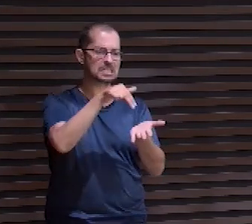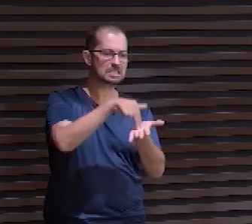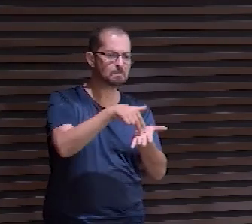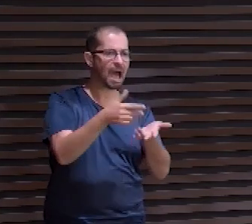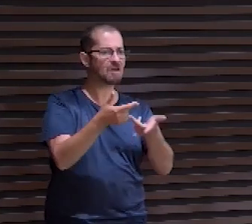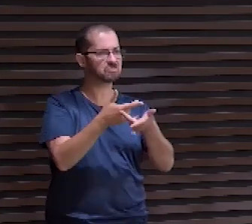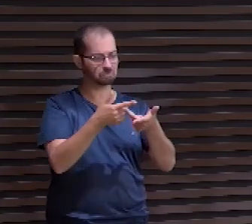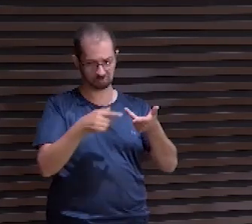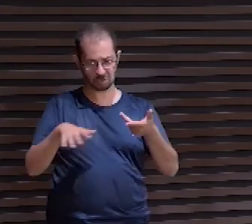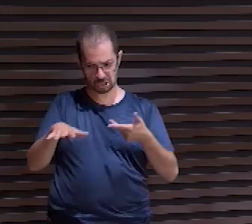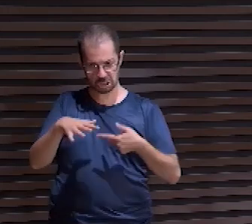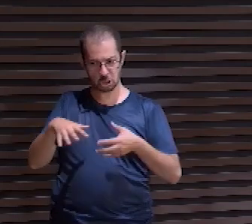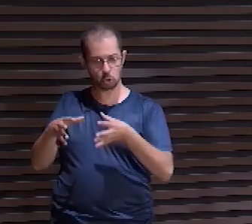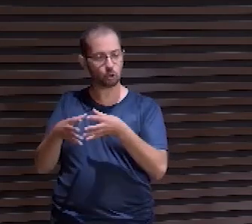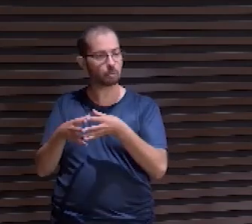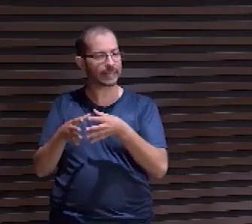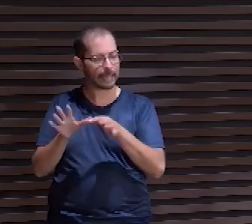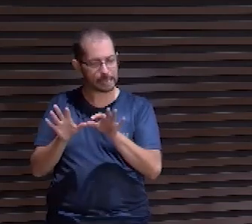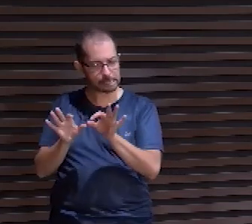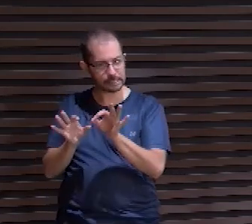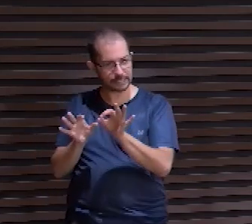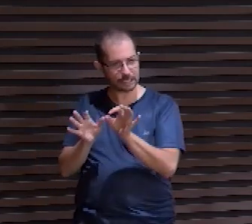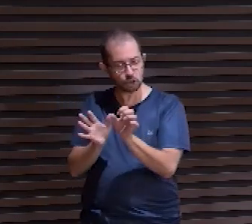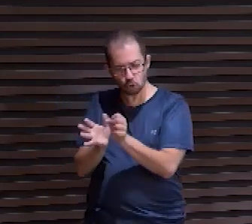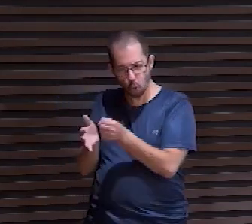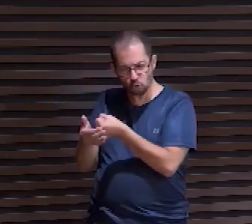eles montaram um plano bem urdido,